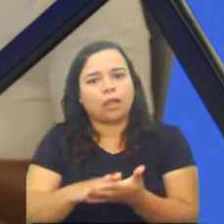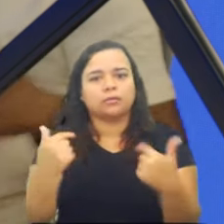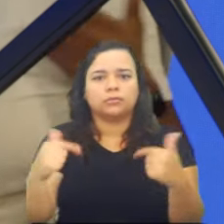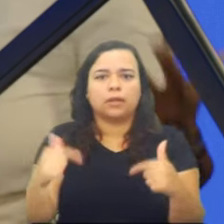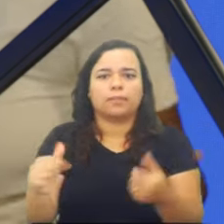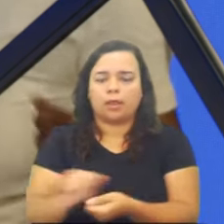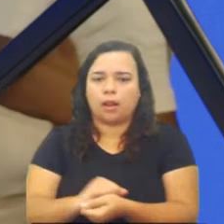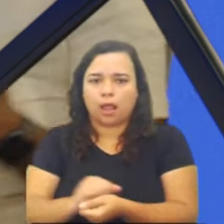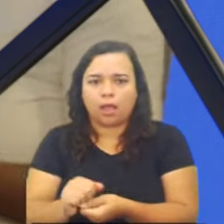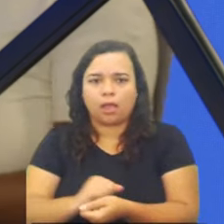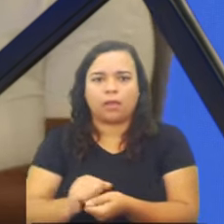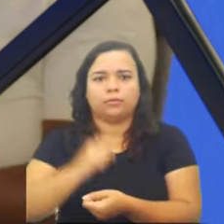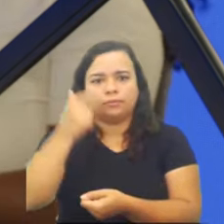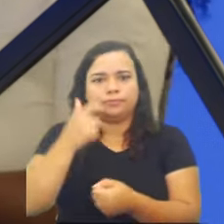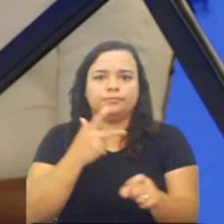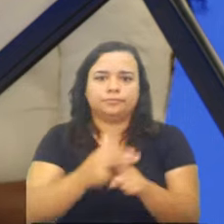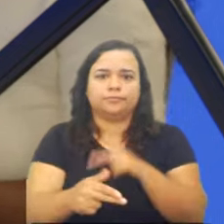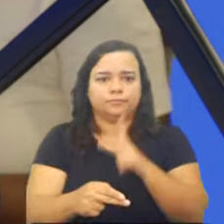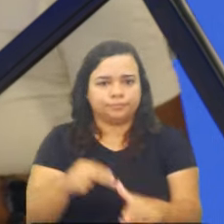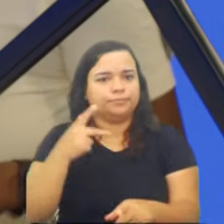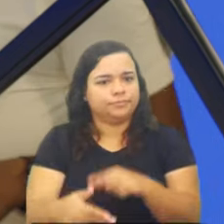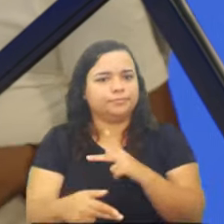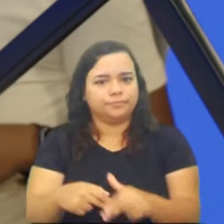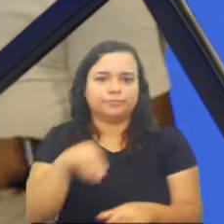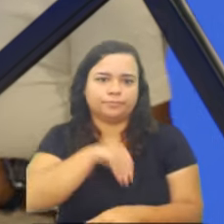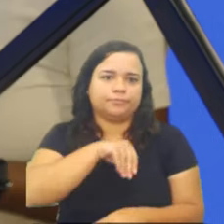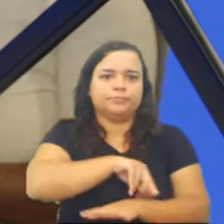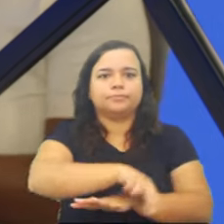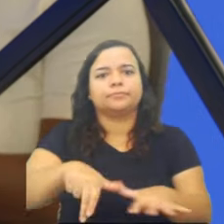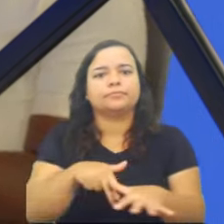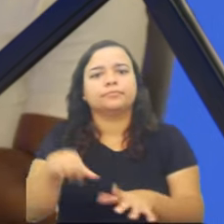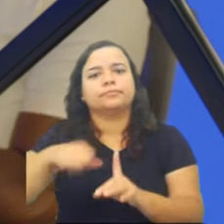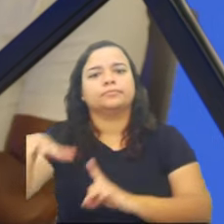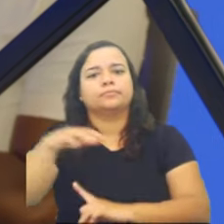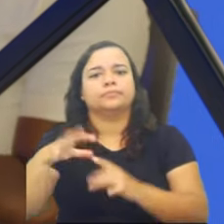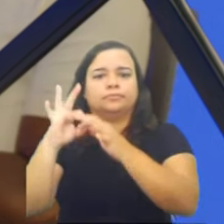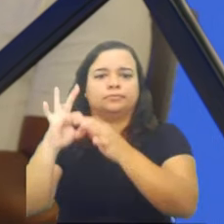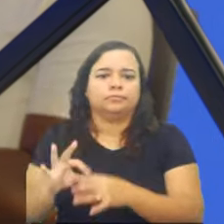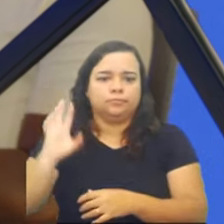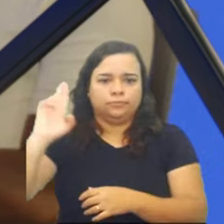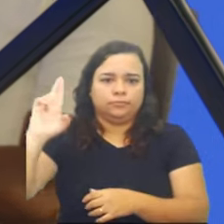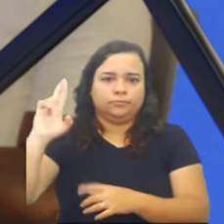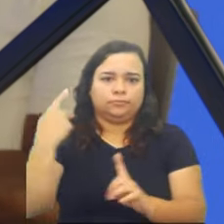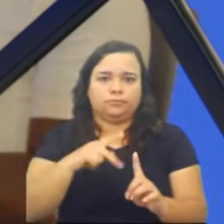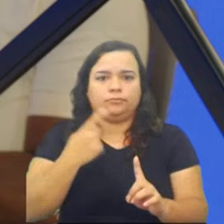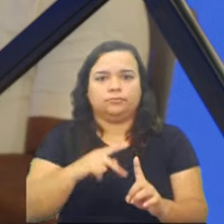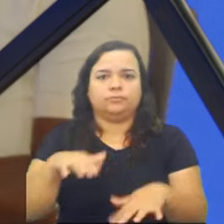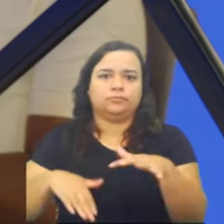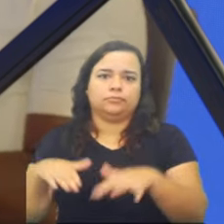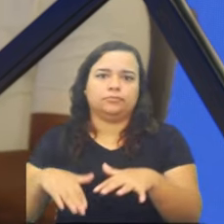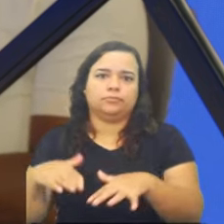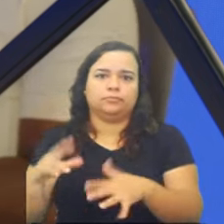Salgados trabalhando como lavandeiro era sendo a negra de ganho que era assim que se chamava porque ela tinha ali uma sociedade com a dona né a proprietária